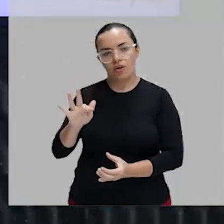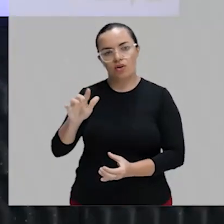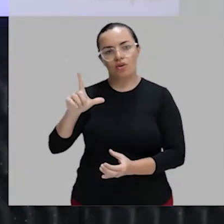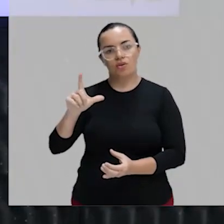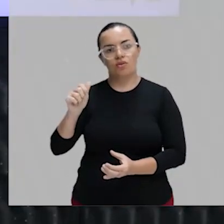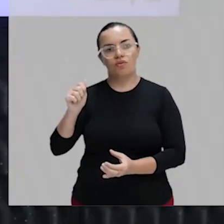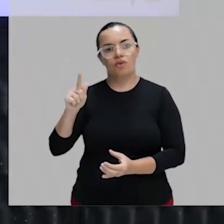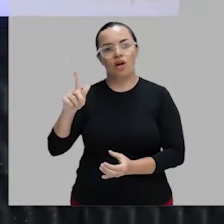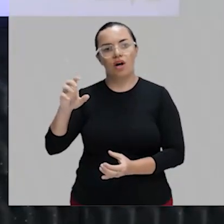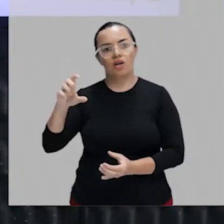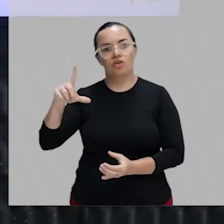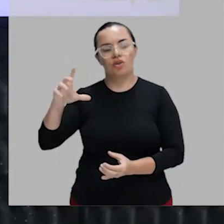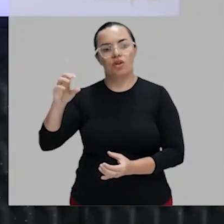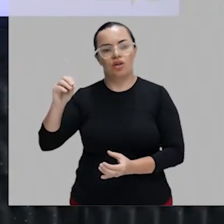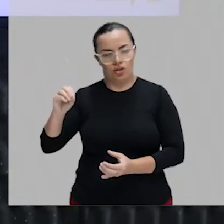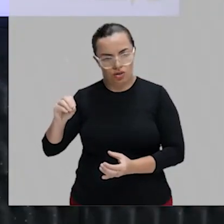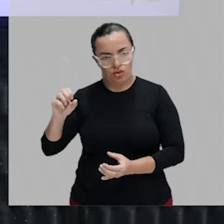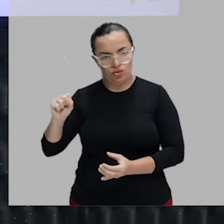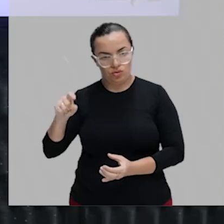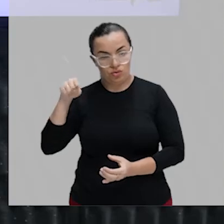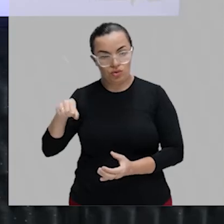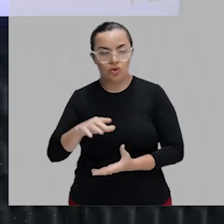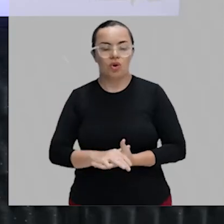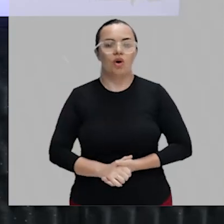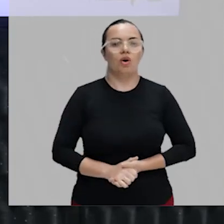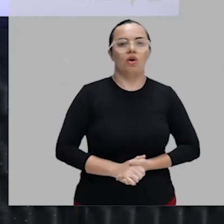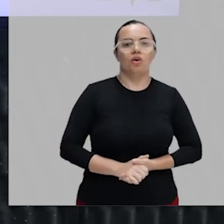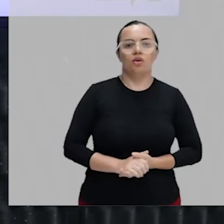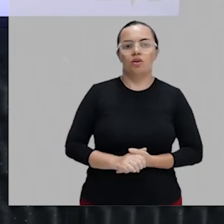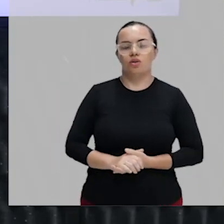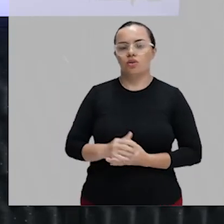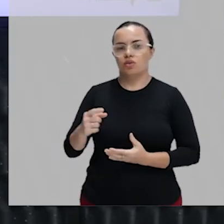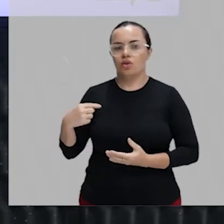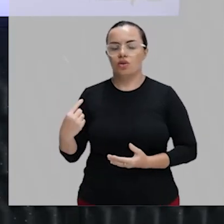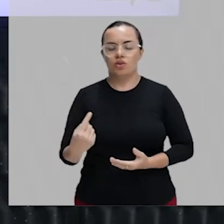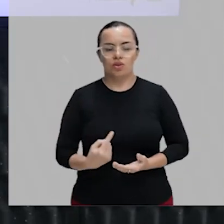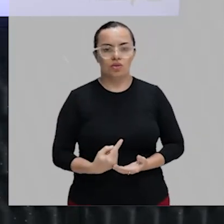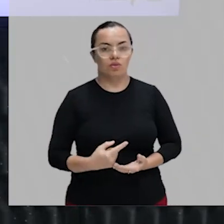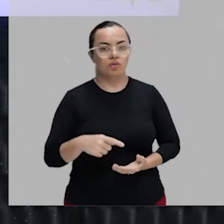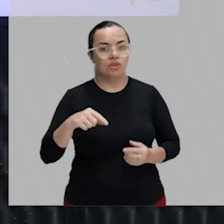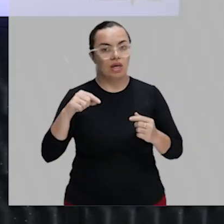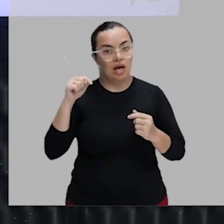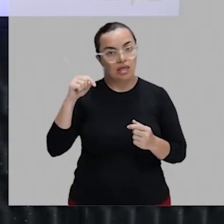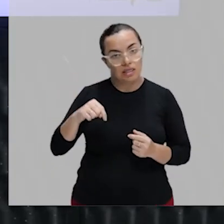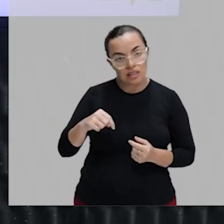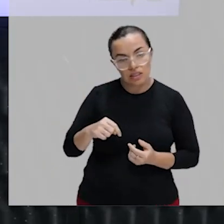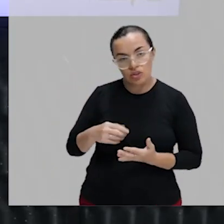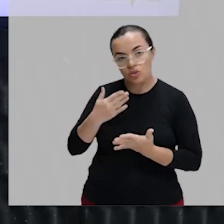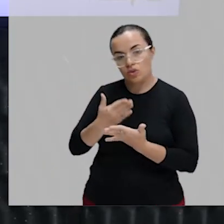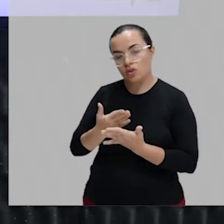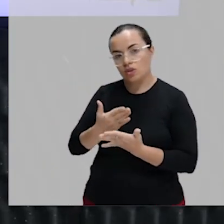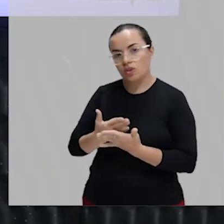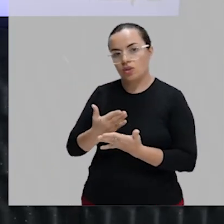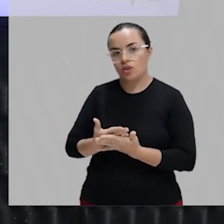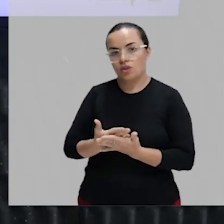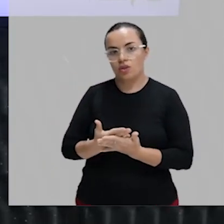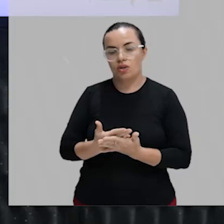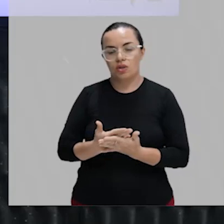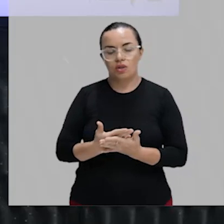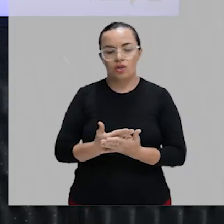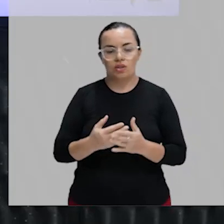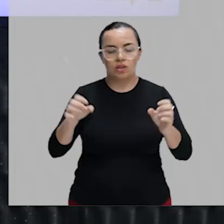aqui estudando algumas estruturas, né, do citoplasma eucariótico. Nós vimos os cílios,